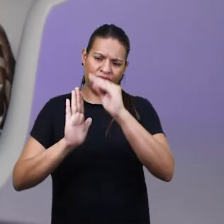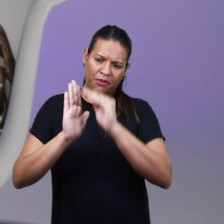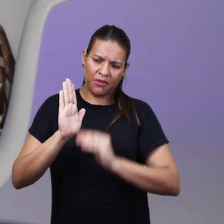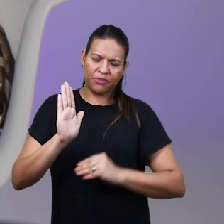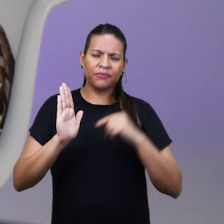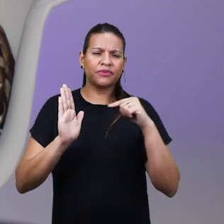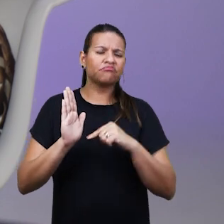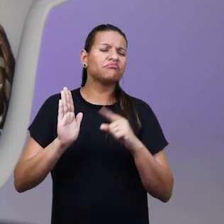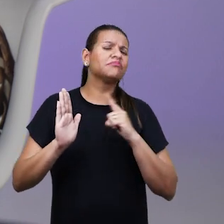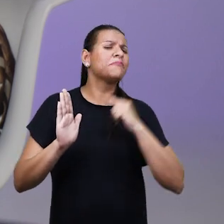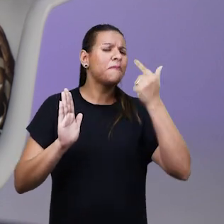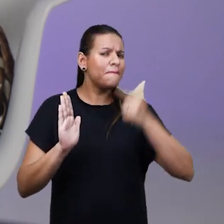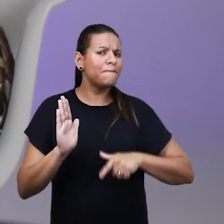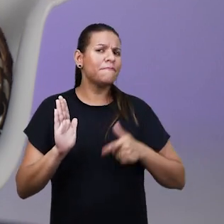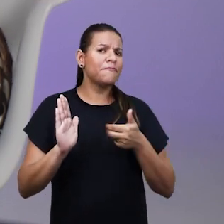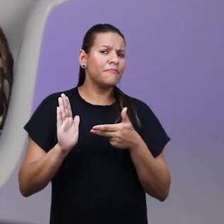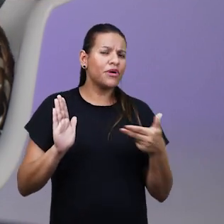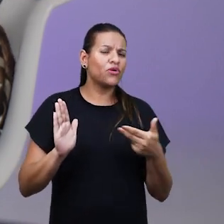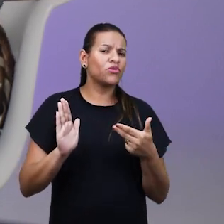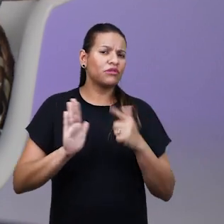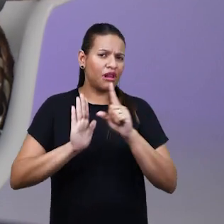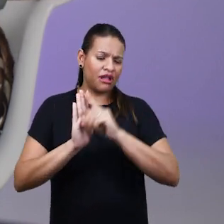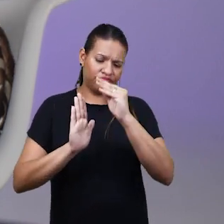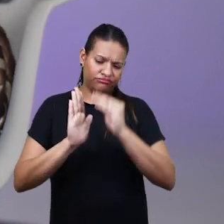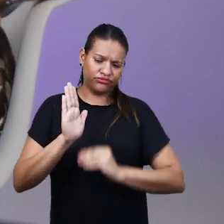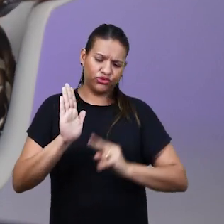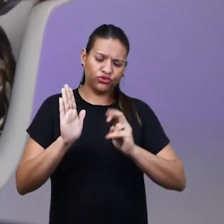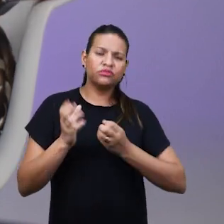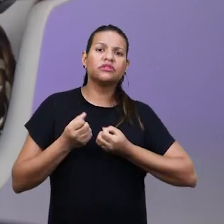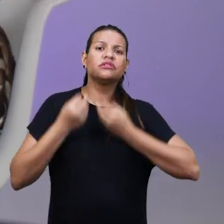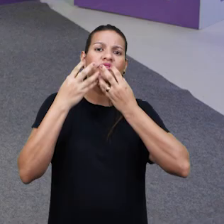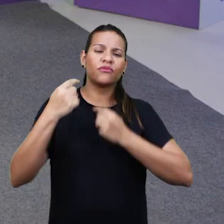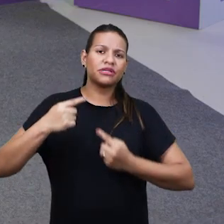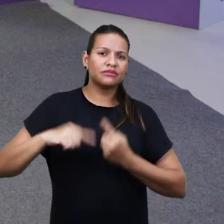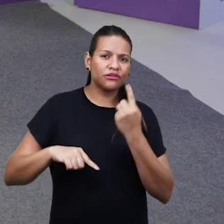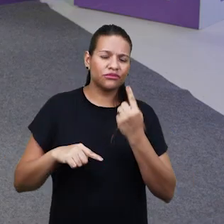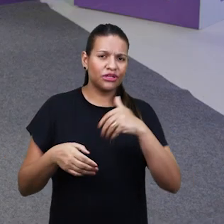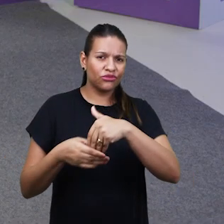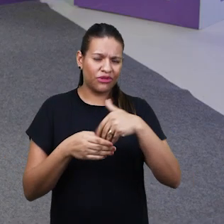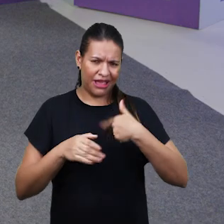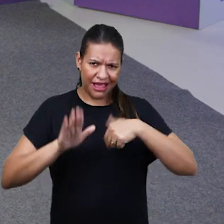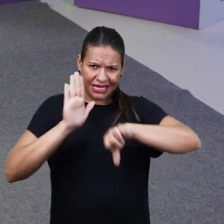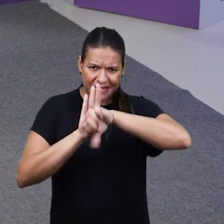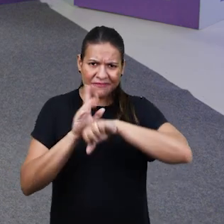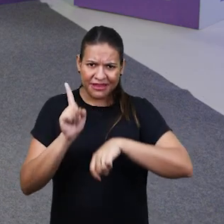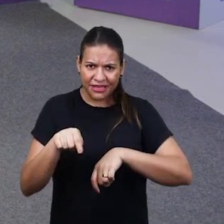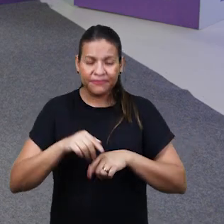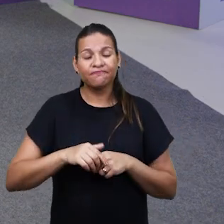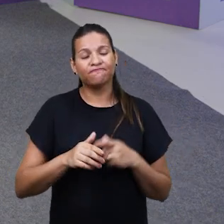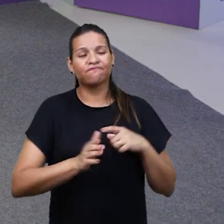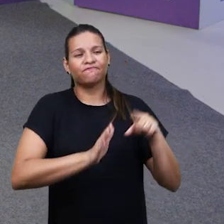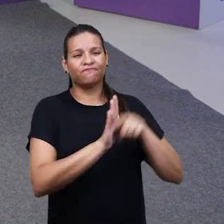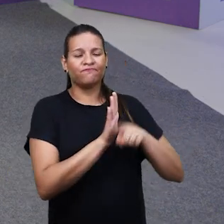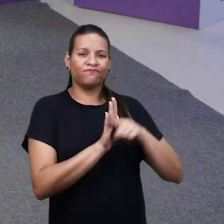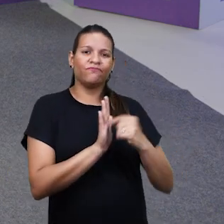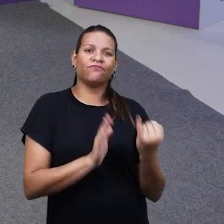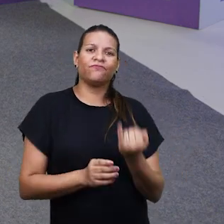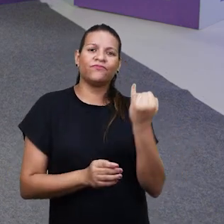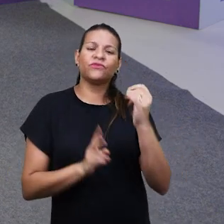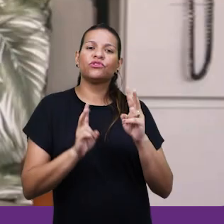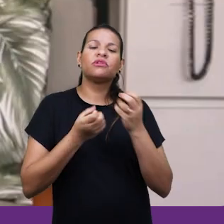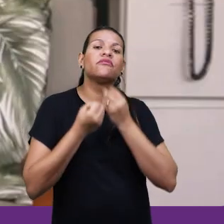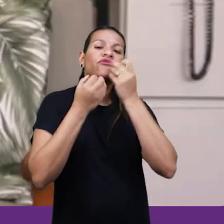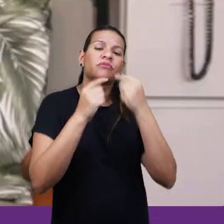enfim, preveja alguma coisa sobre desinformação eleitoral? É crime? Essa pergunta é muito importante, né? A desinformação, ela é um